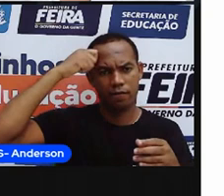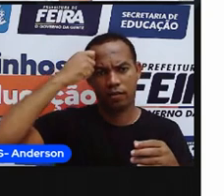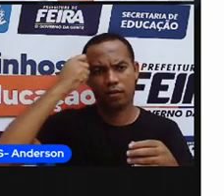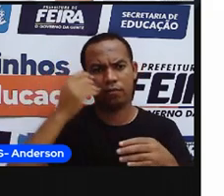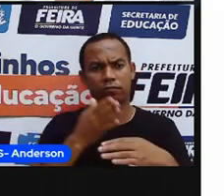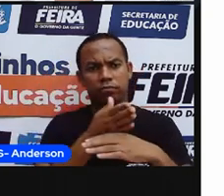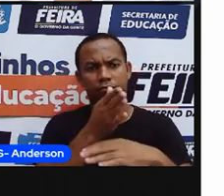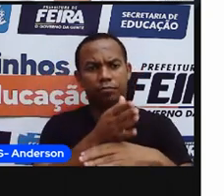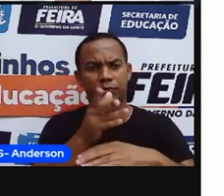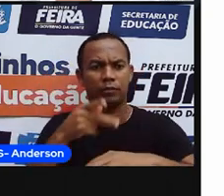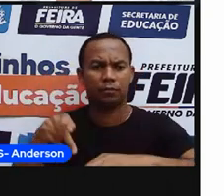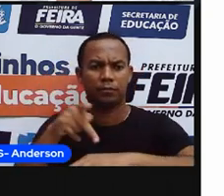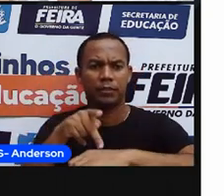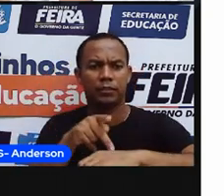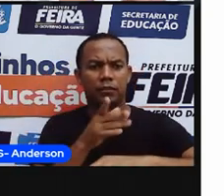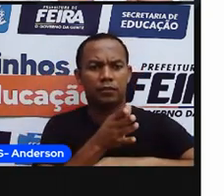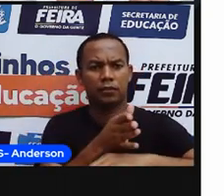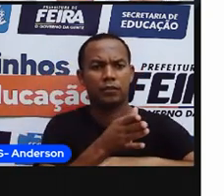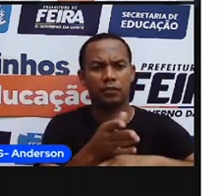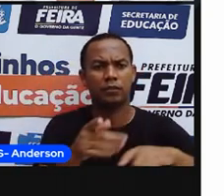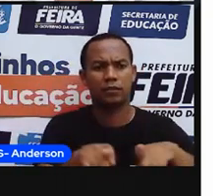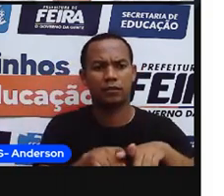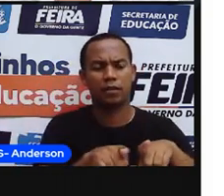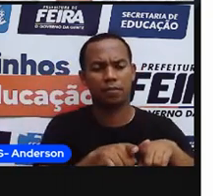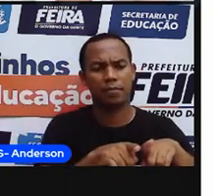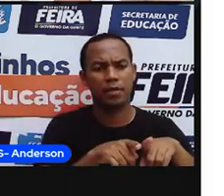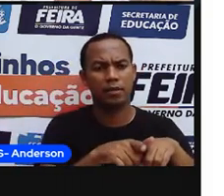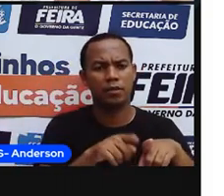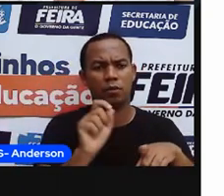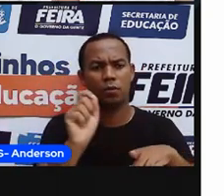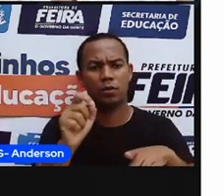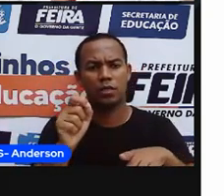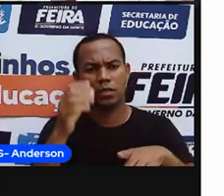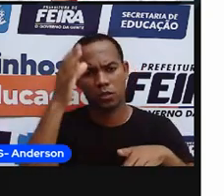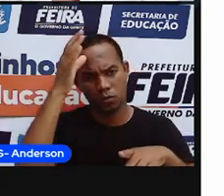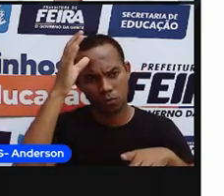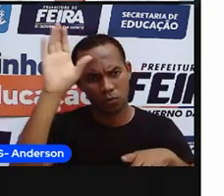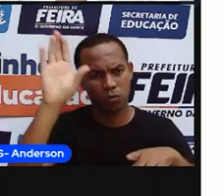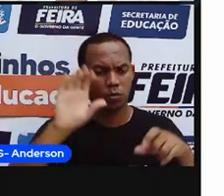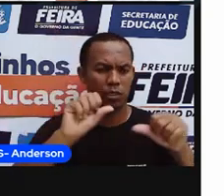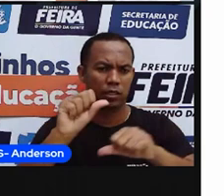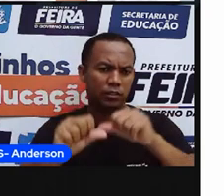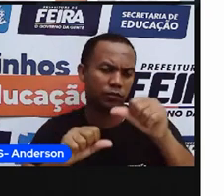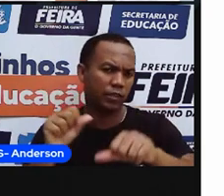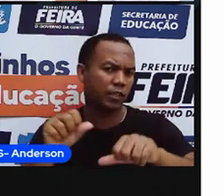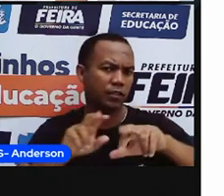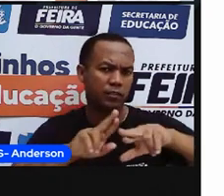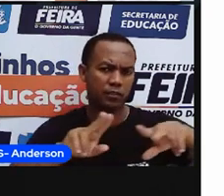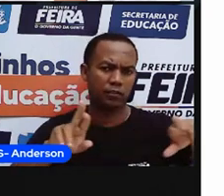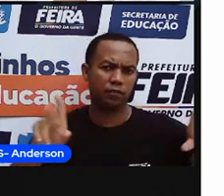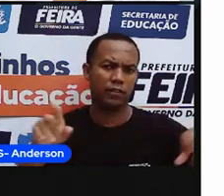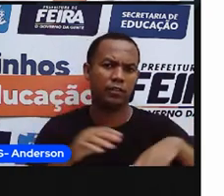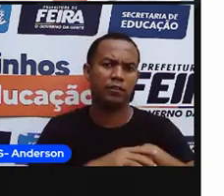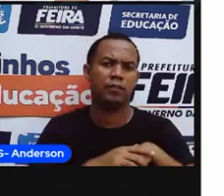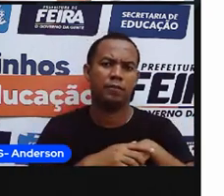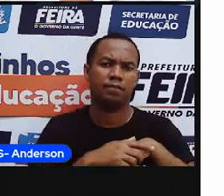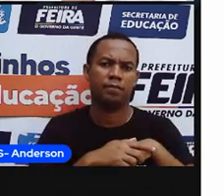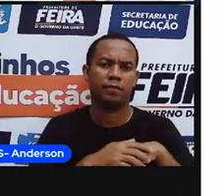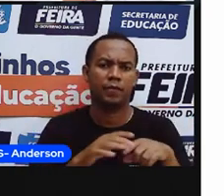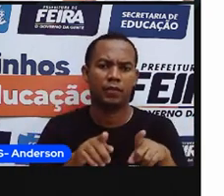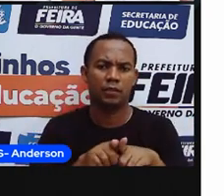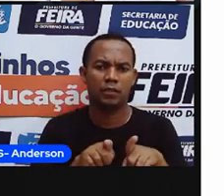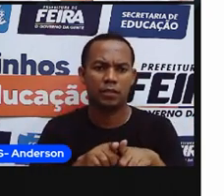de vários países, e eles também acabam o quê? Influenciando. Então, tanto são influenciados